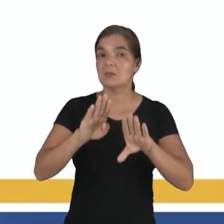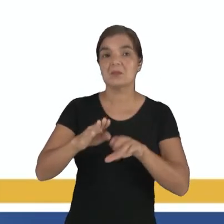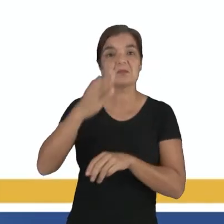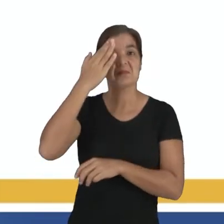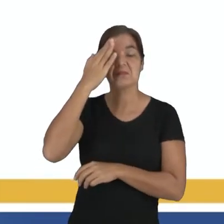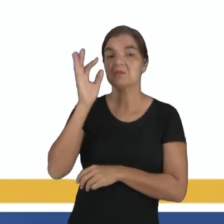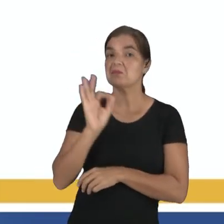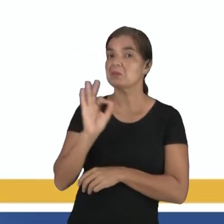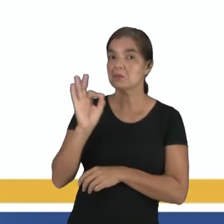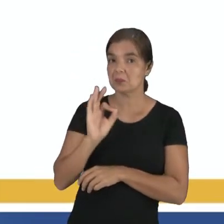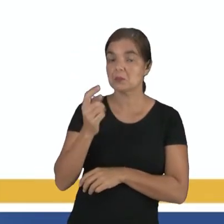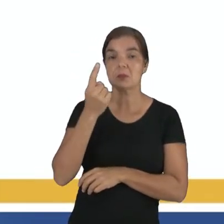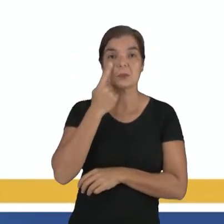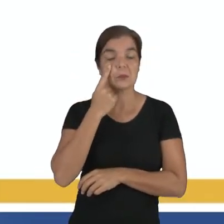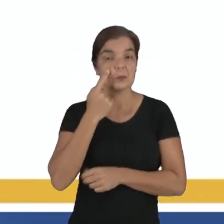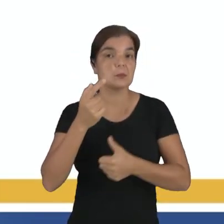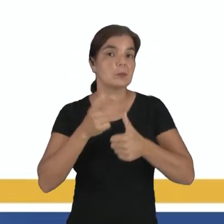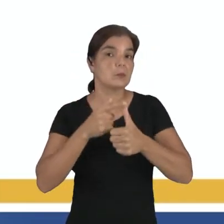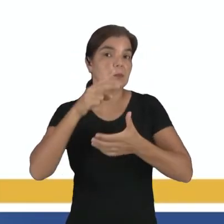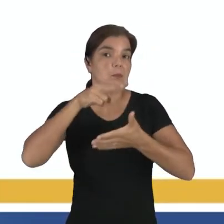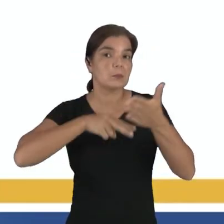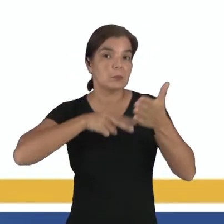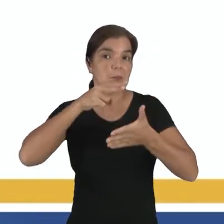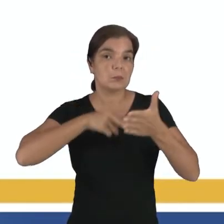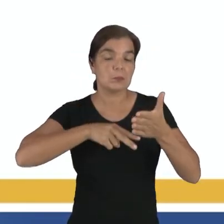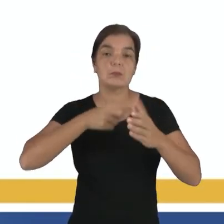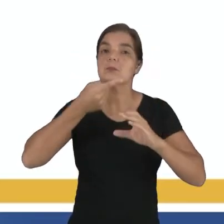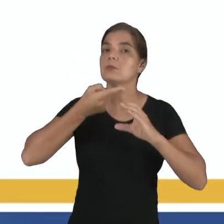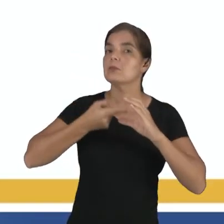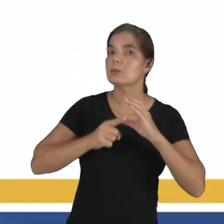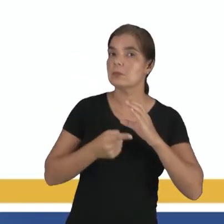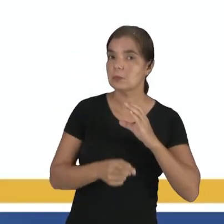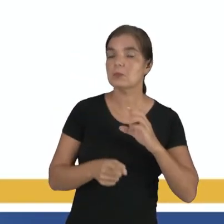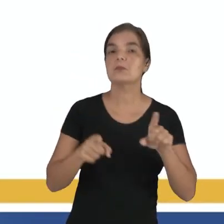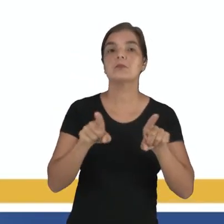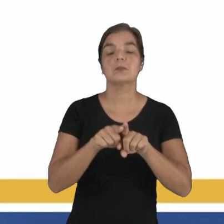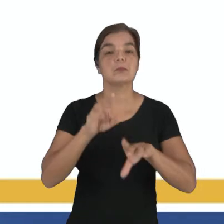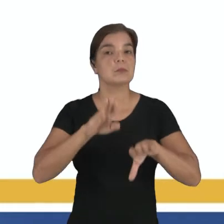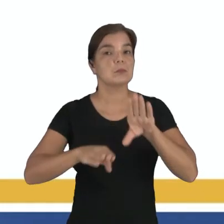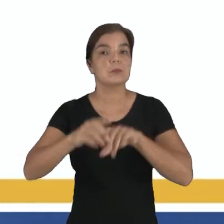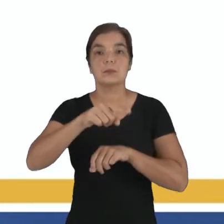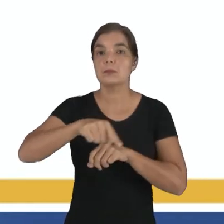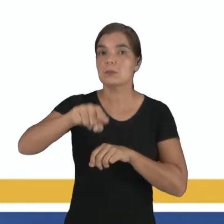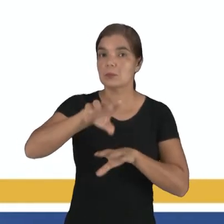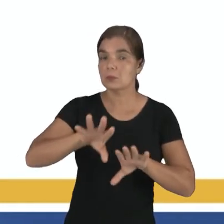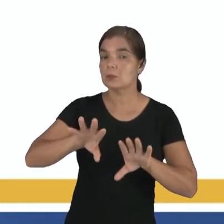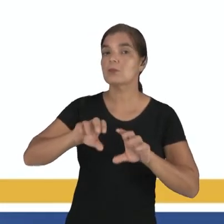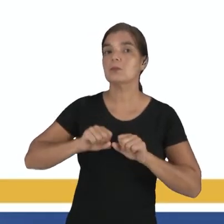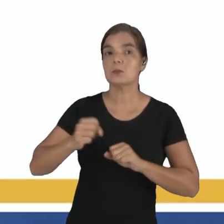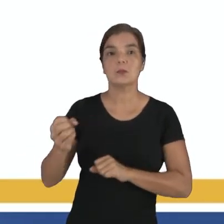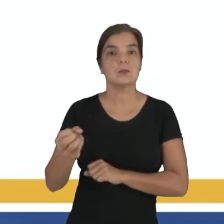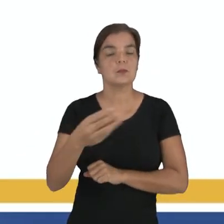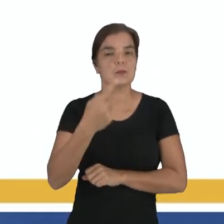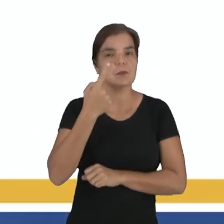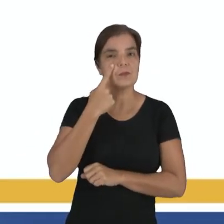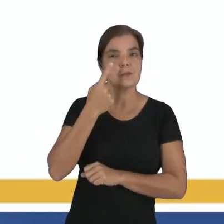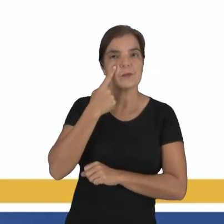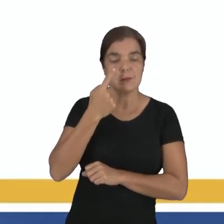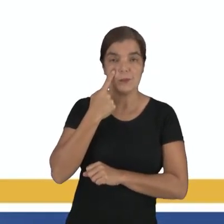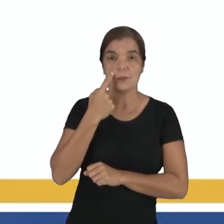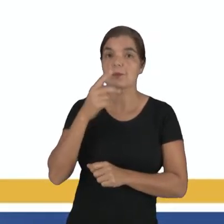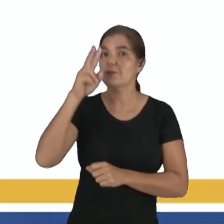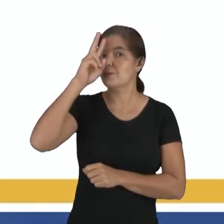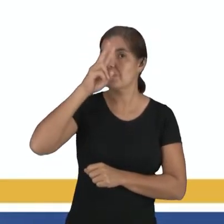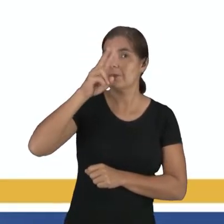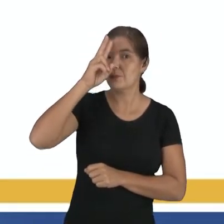nem tenha visto na primeira leitura, para você se aprofundar. Muitas vezes você adquirir até um novo olhar sobre